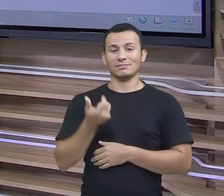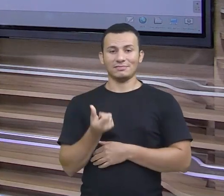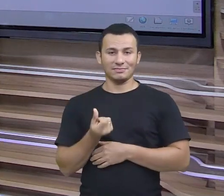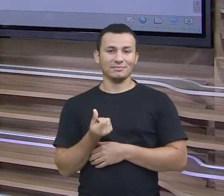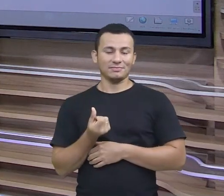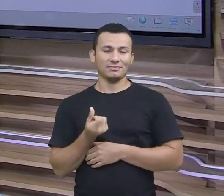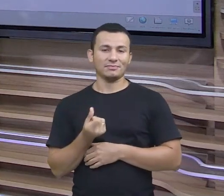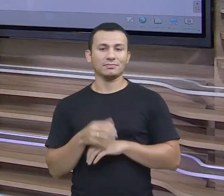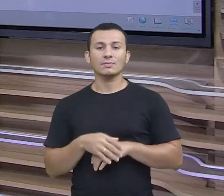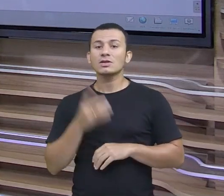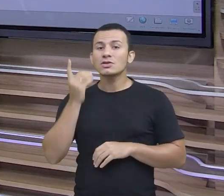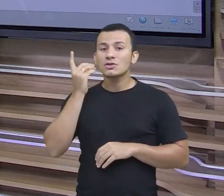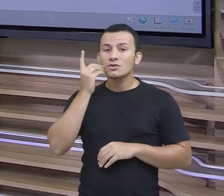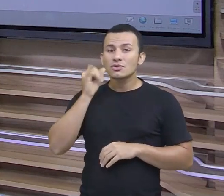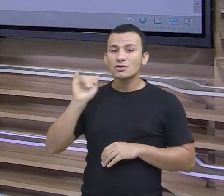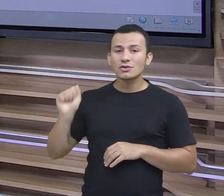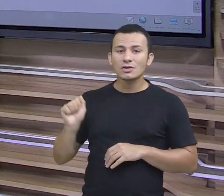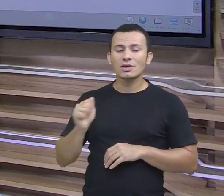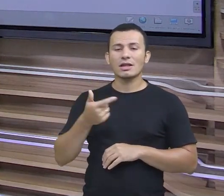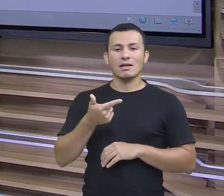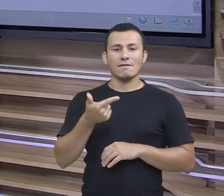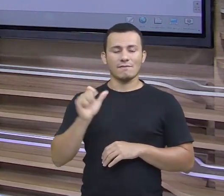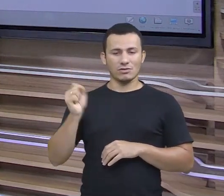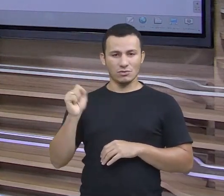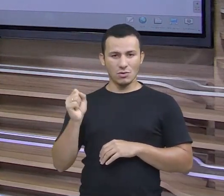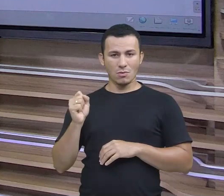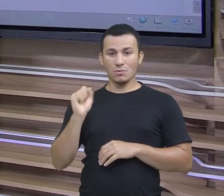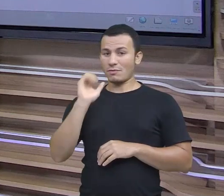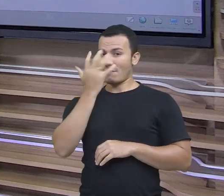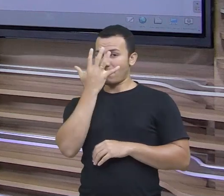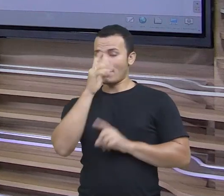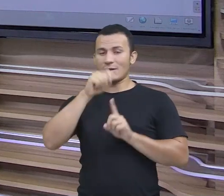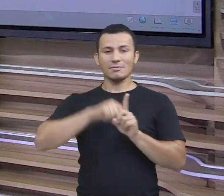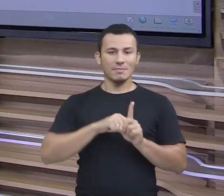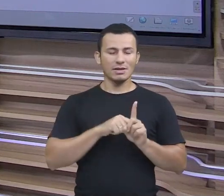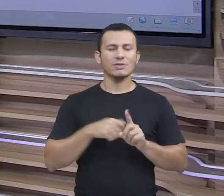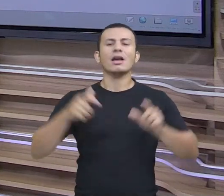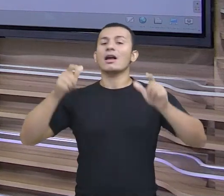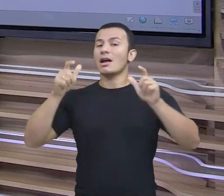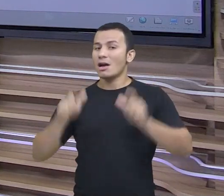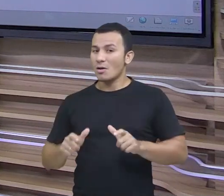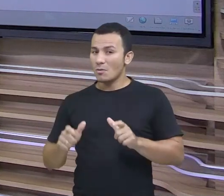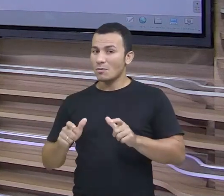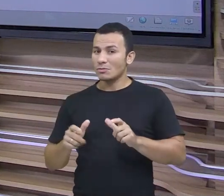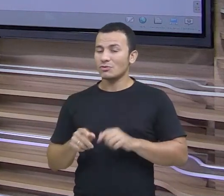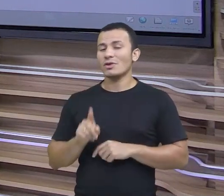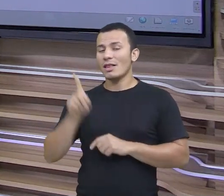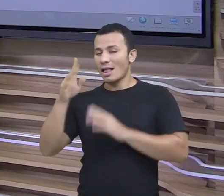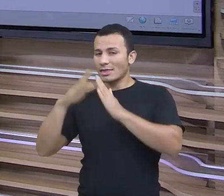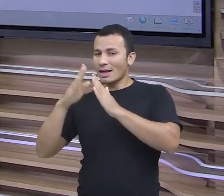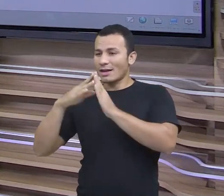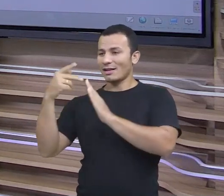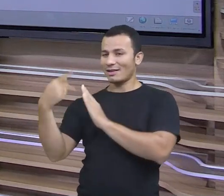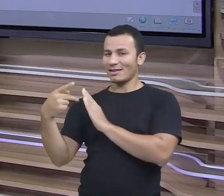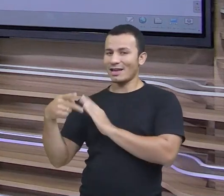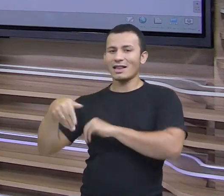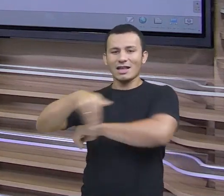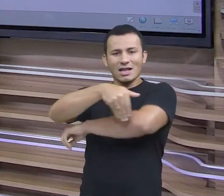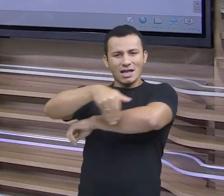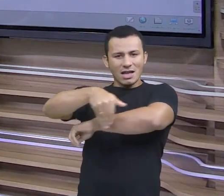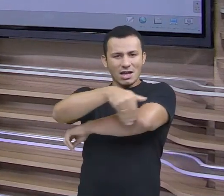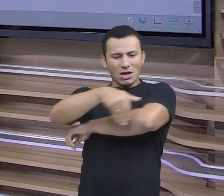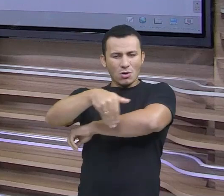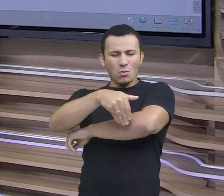no dia 28 de fevereiro. Aonde? Lá na casa dela, na Rua